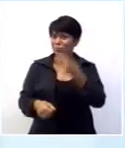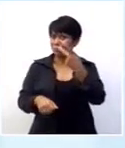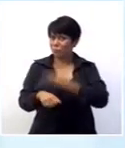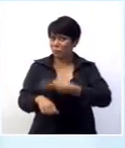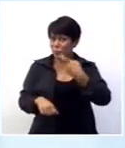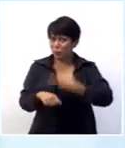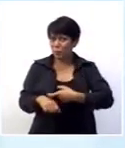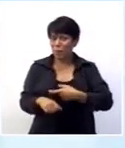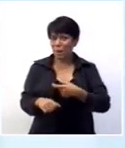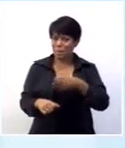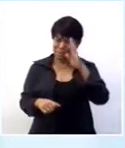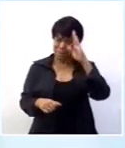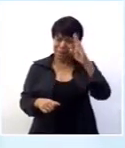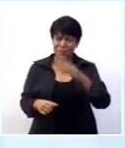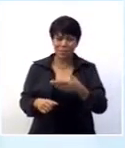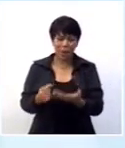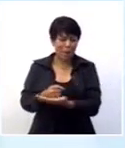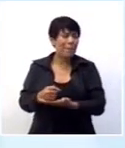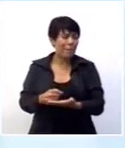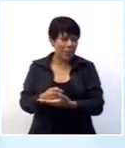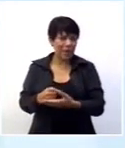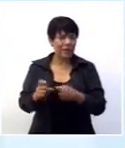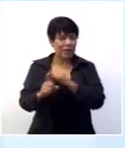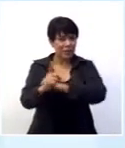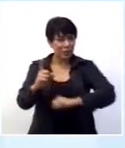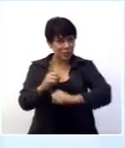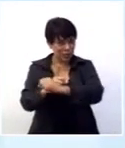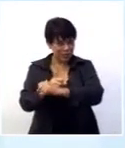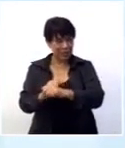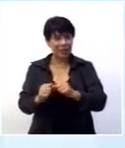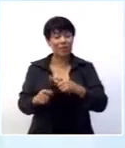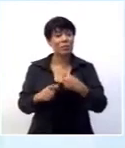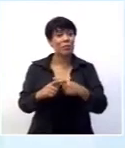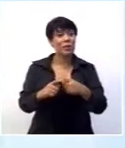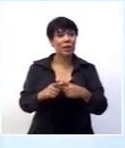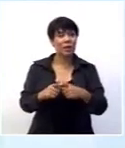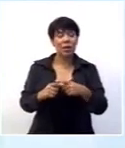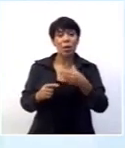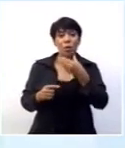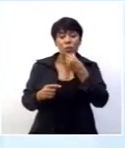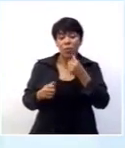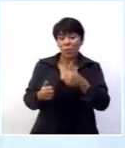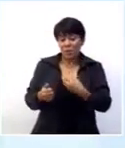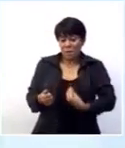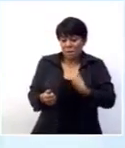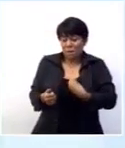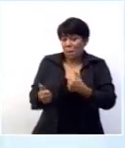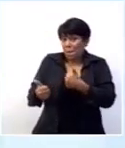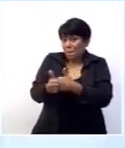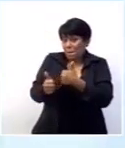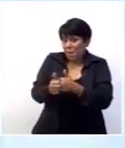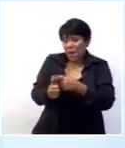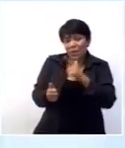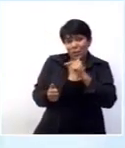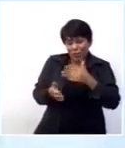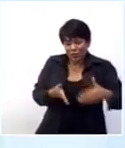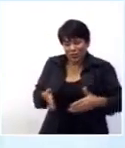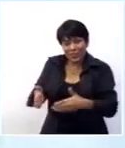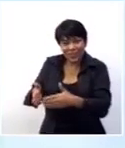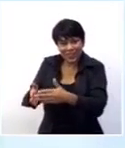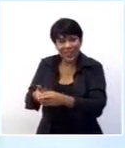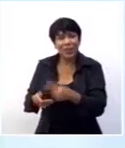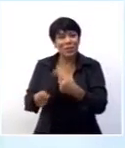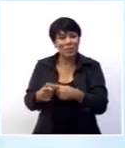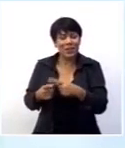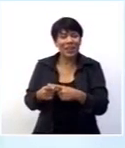da sociedade. Lembra, a gente falou, os nomos vão viver próximo ao rio porque eles precisam da agricultura, né? As sociedades de regadio,